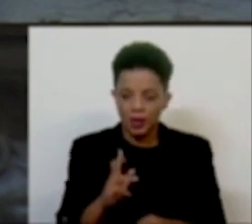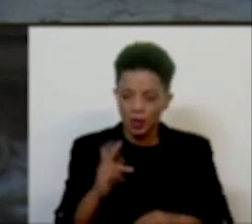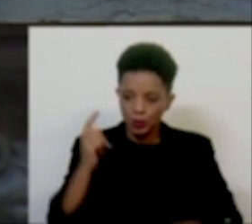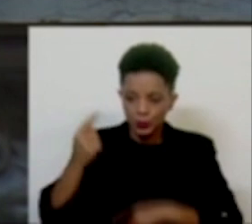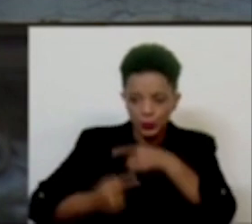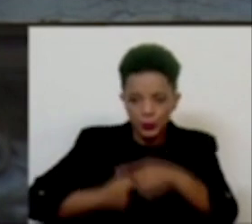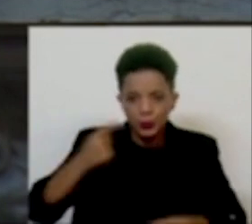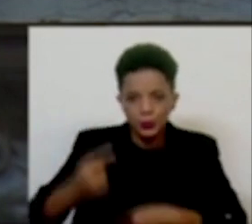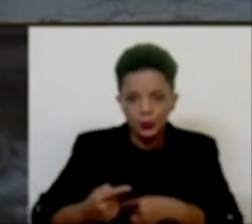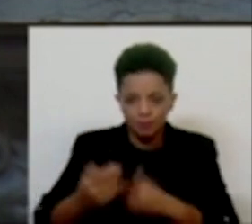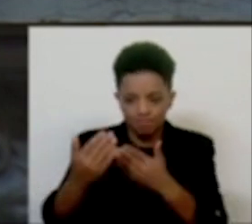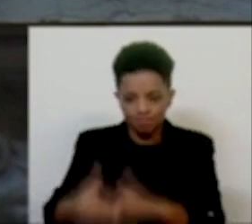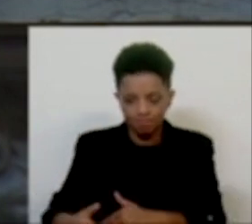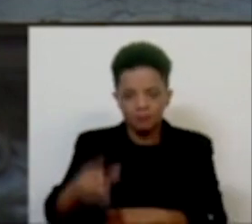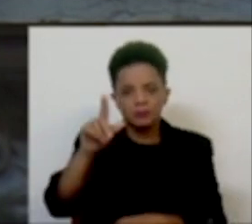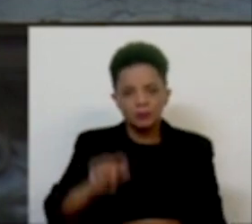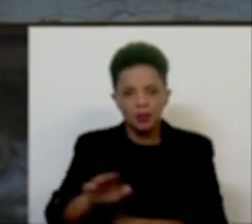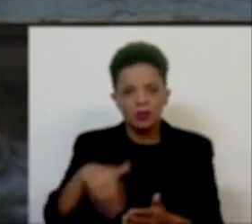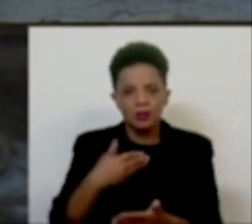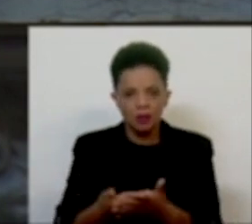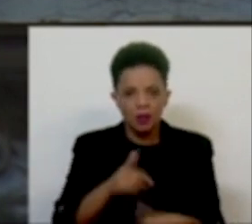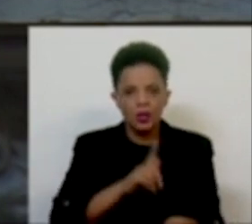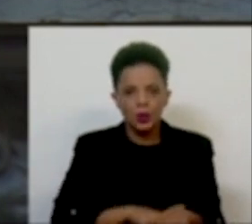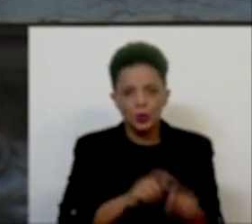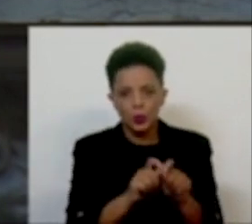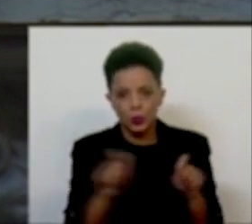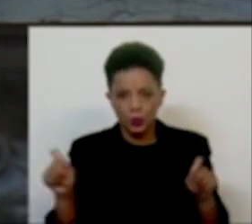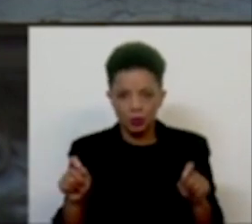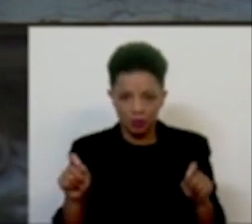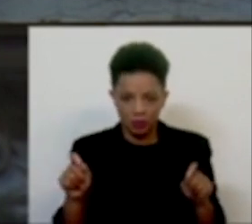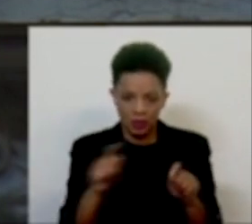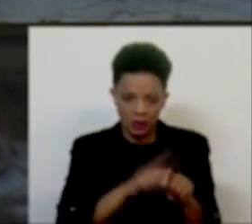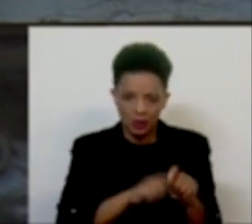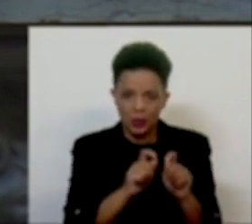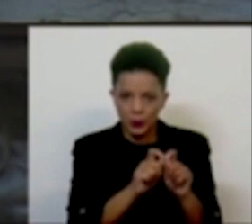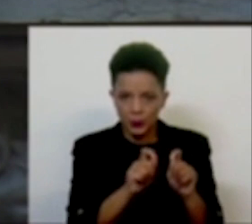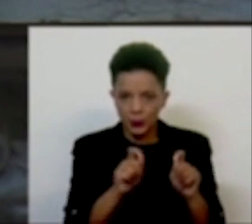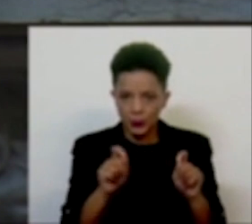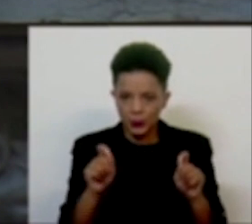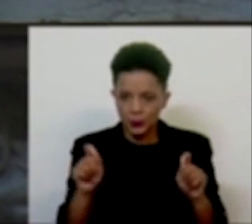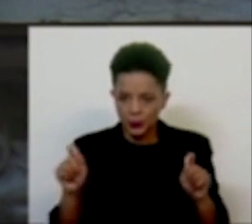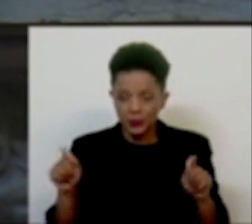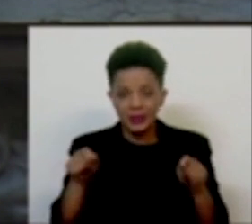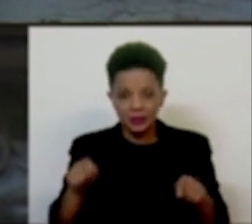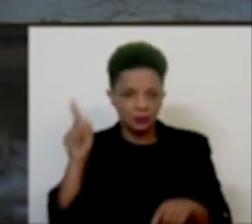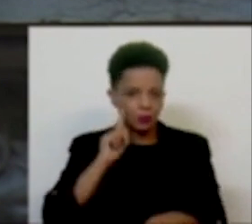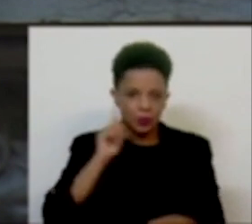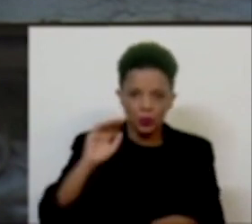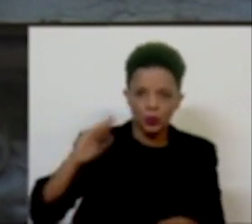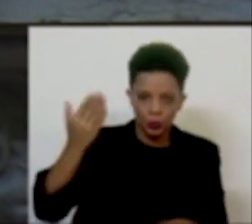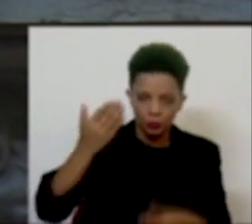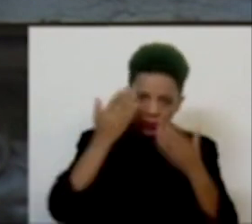pendular delimita é também uma duração. O tempo dura. E isso é essencial